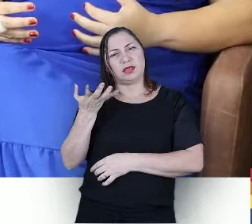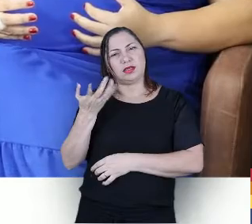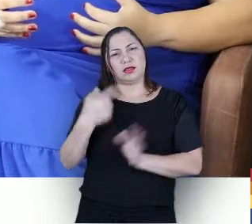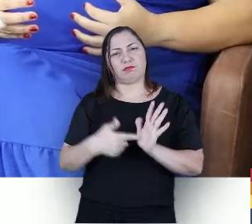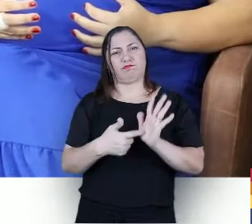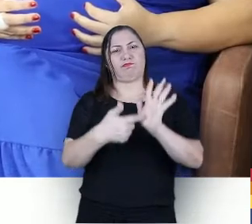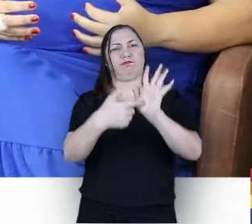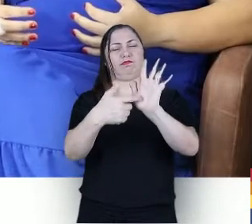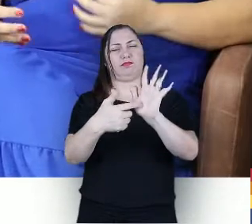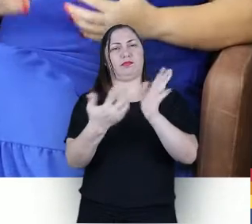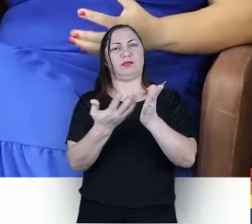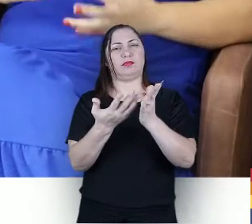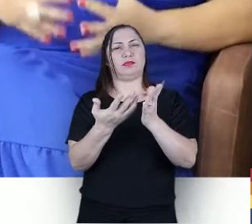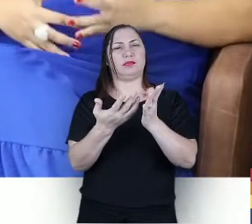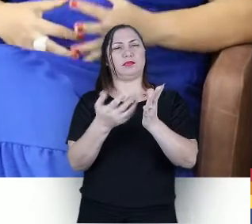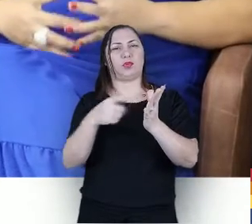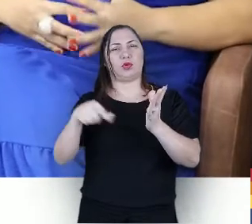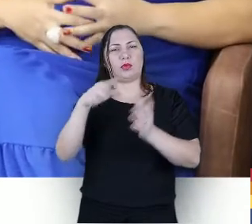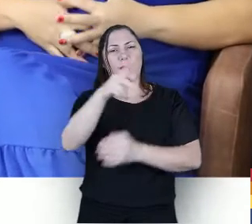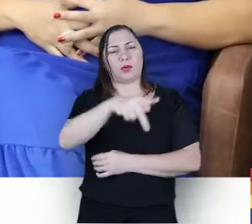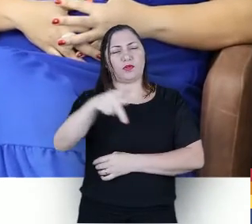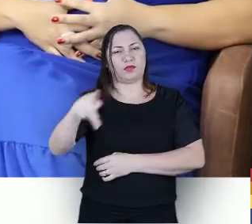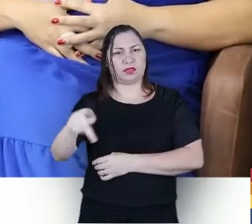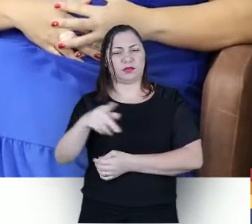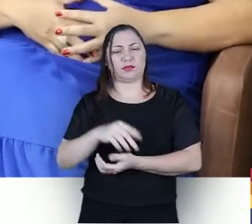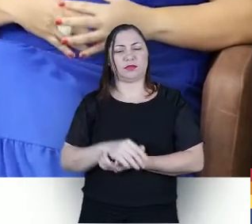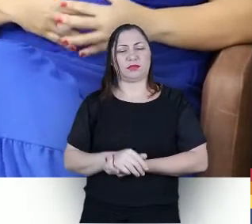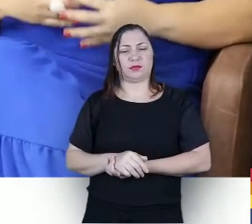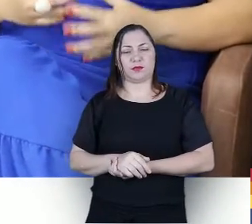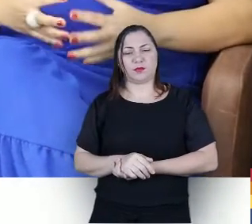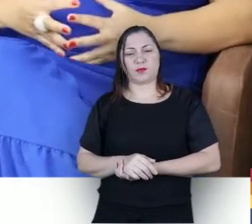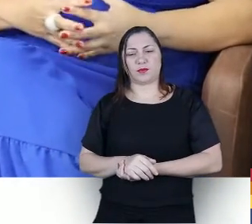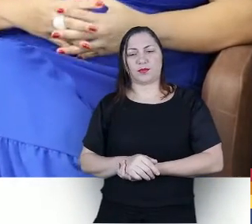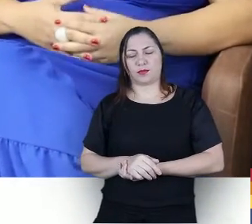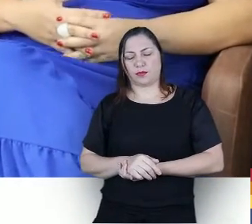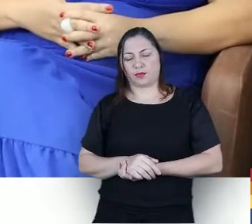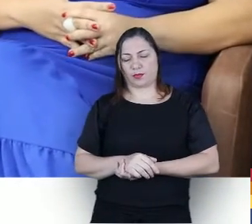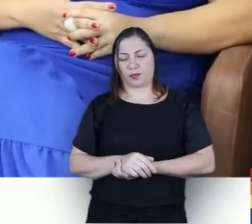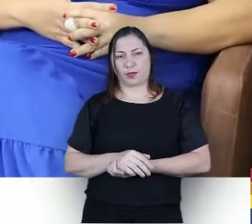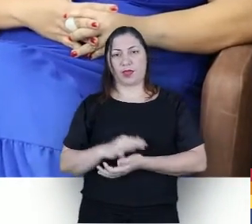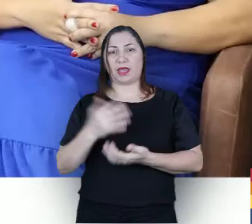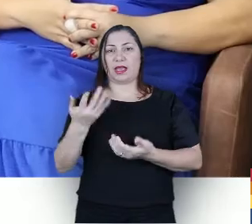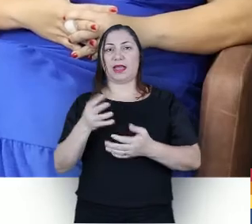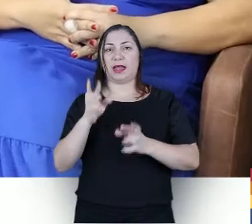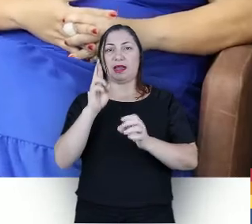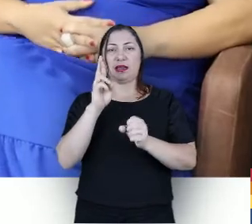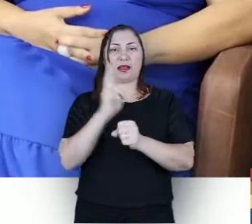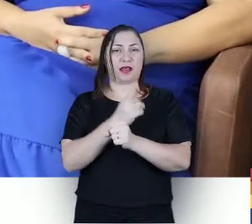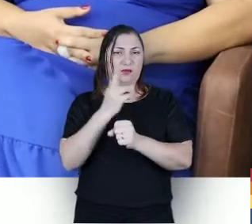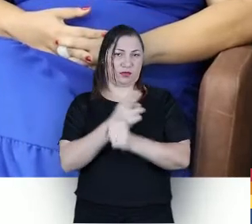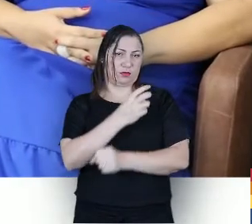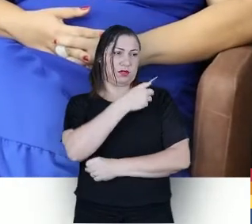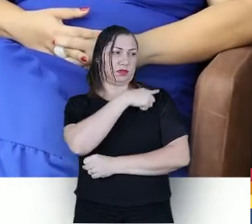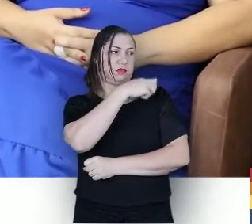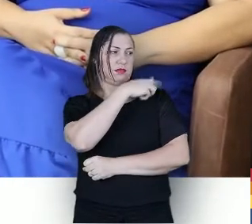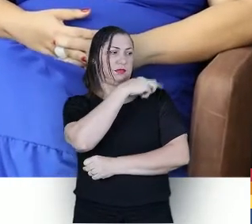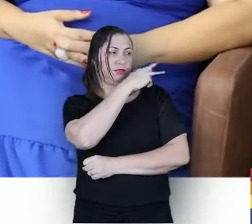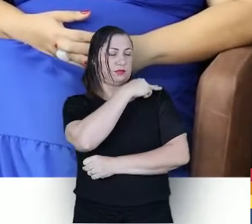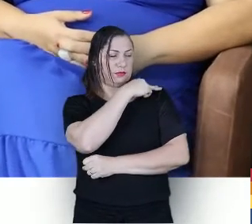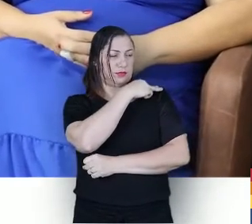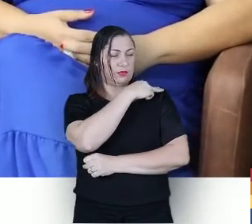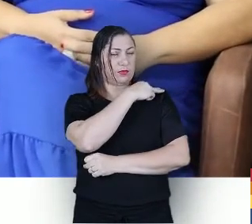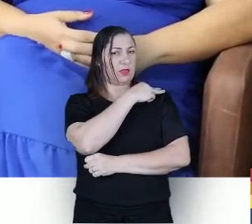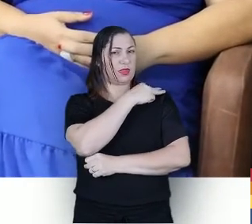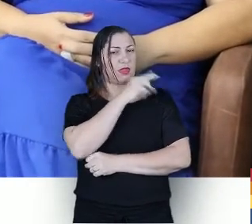itinerário formativo. E aí, pegando algo que você falou, né, e que é muito importante, que a gente gostaria de